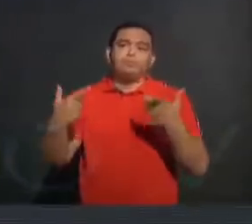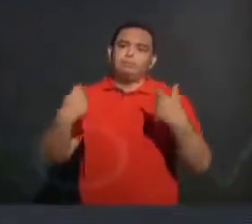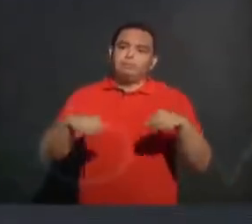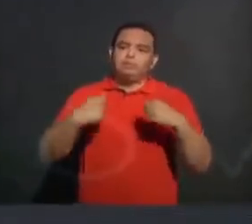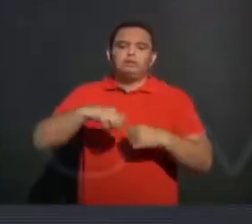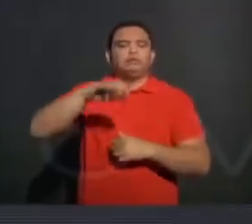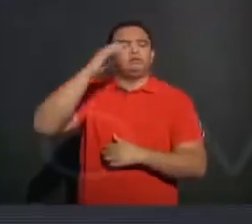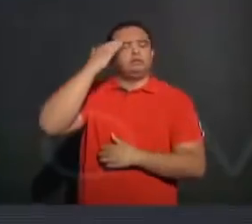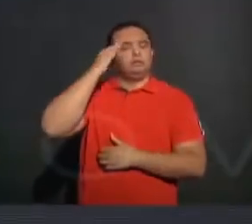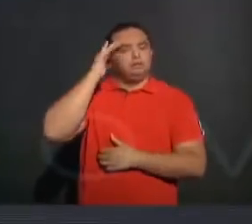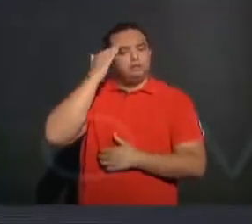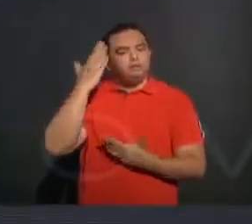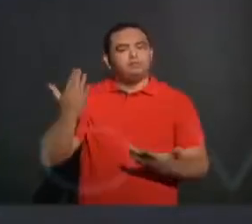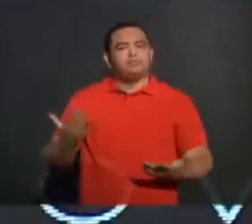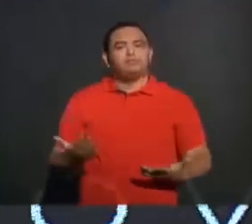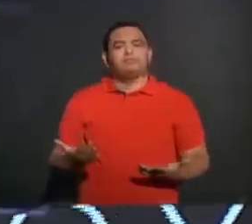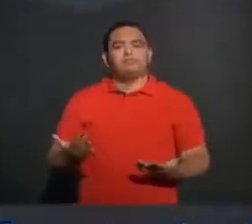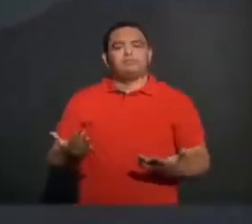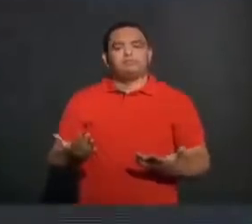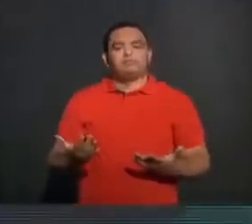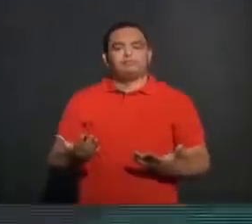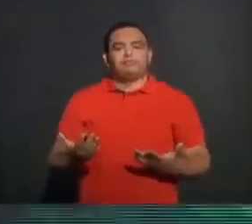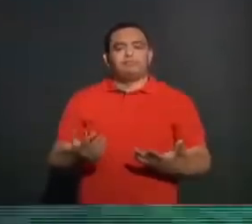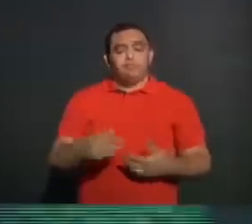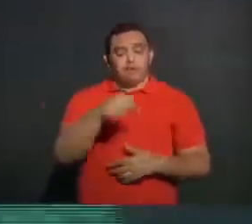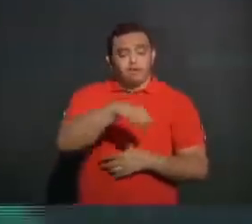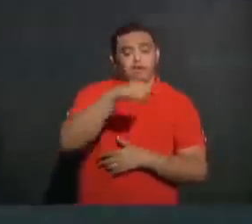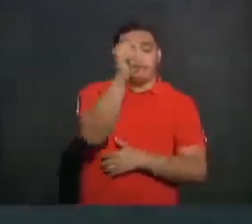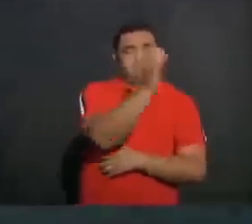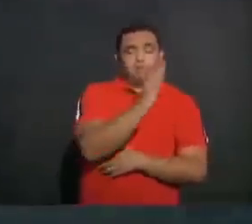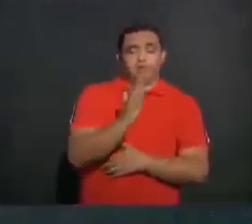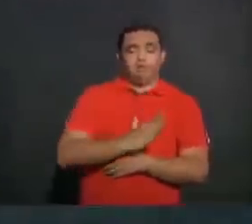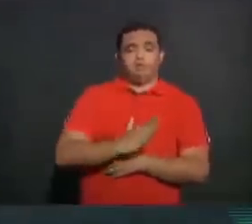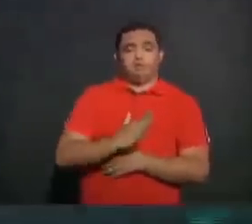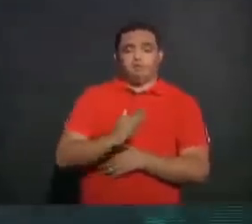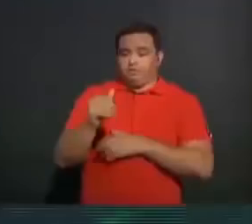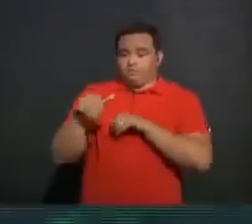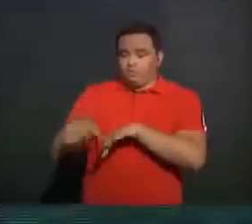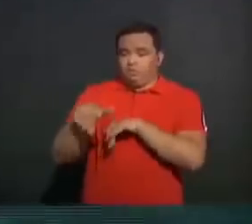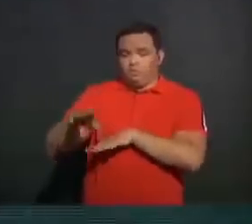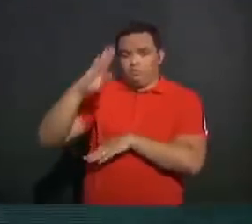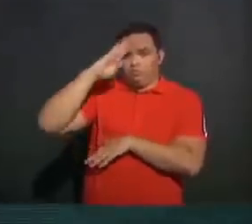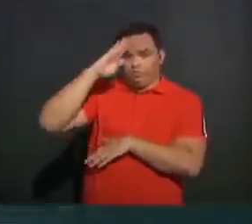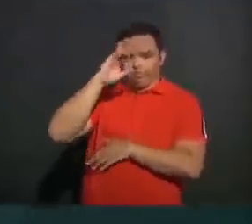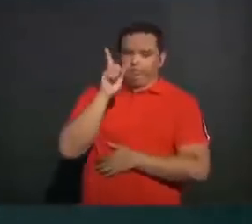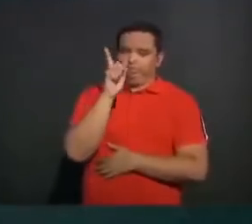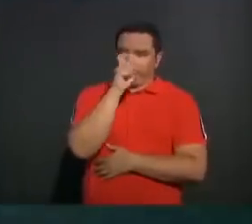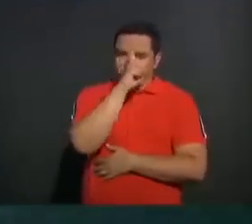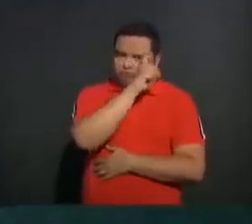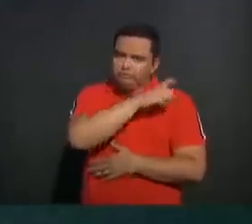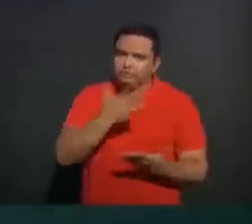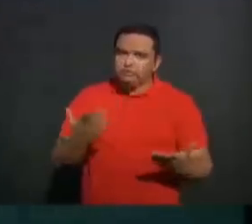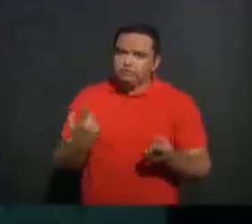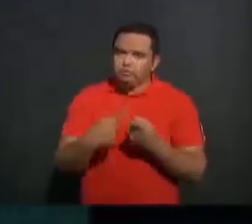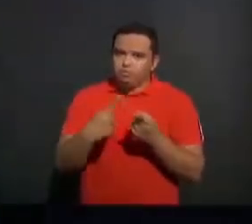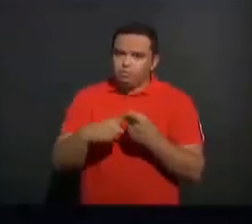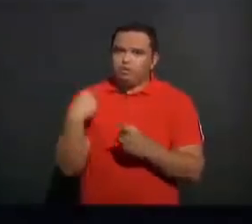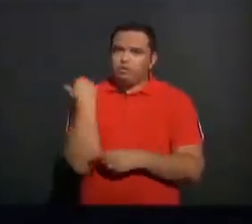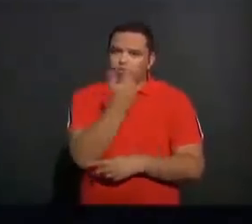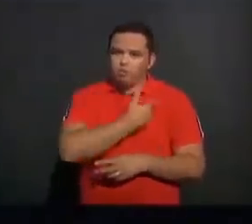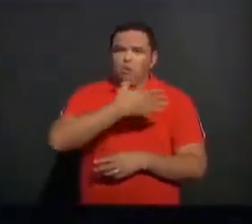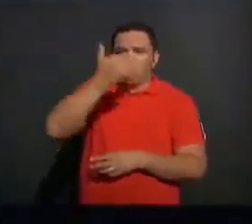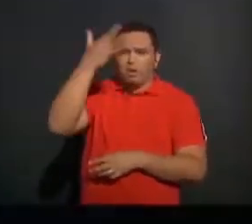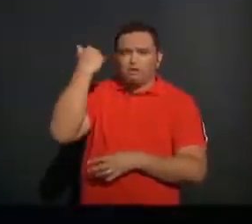isso. Falar de exército no Brasil até pouco tempo atrás é coisa complicada, porque nós vivemos décadas